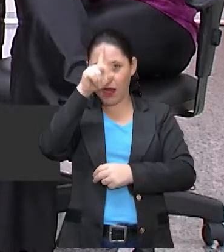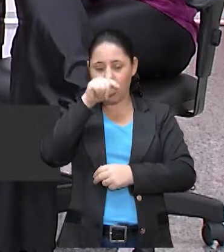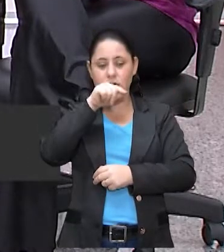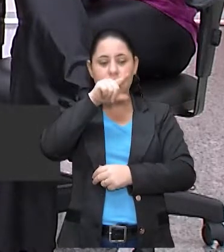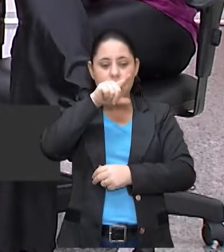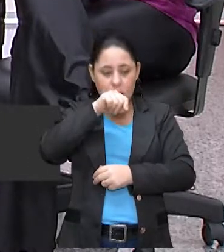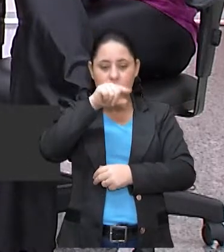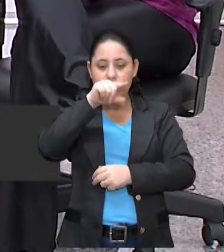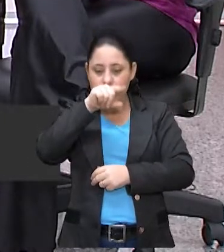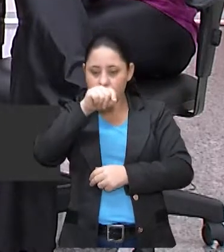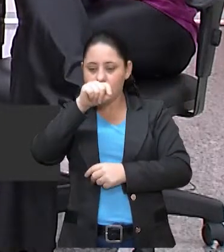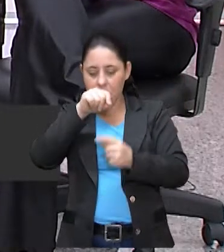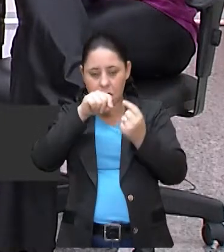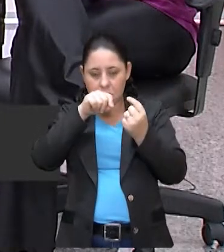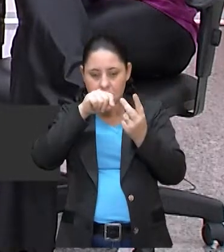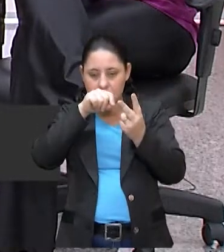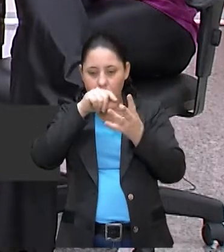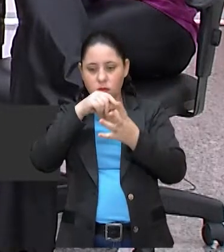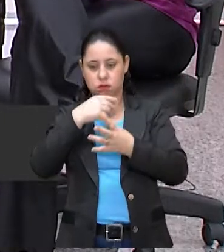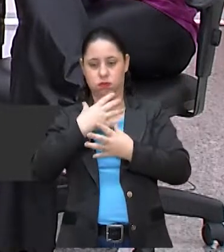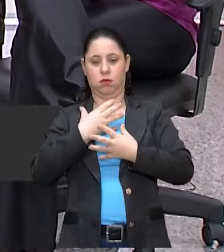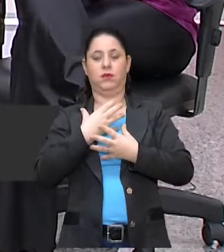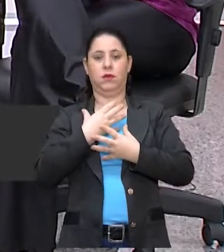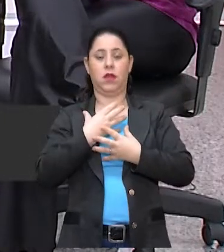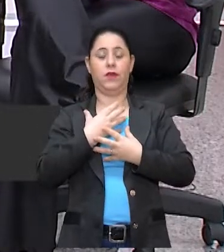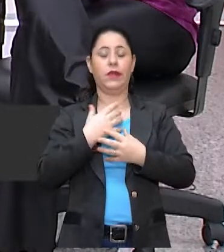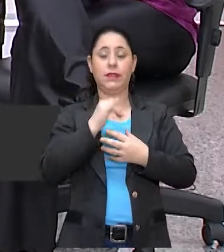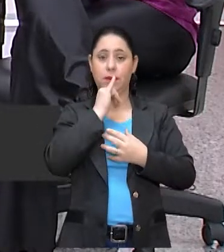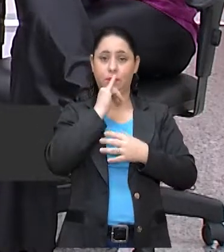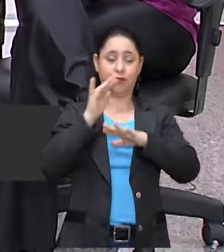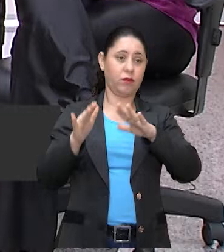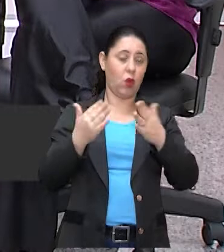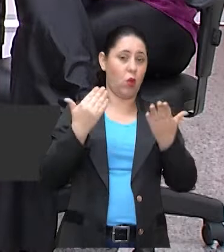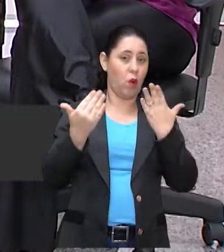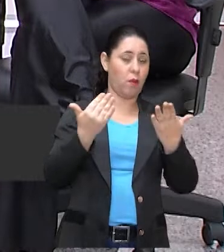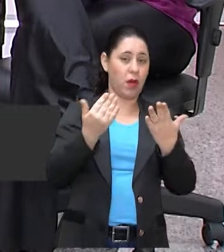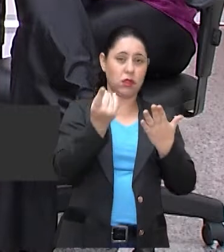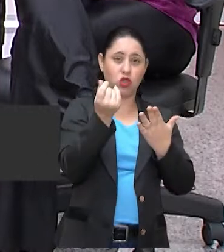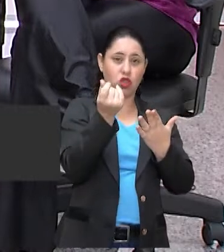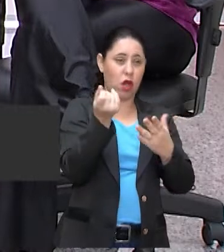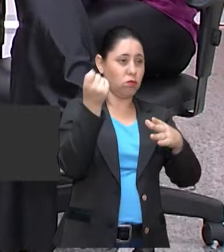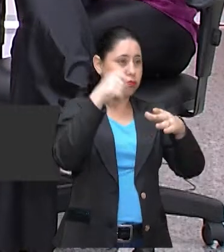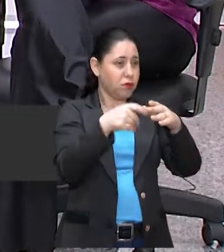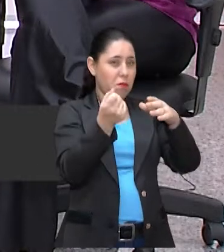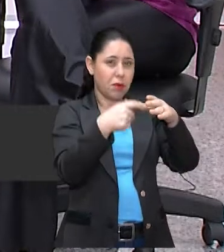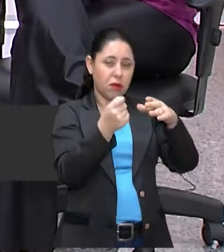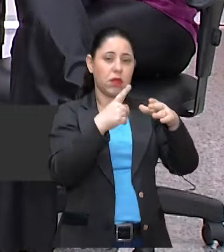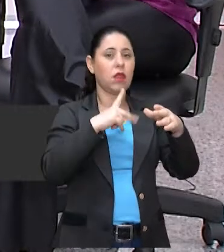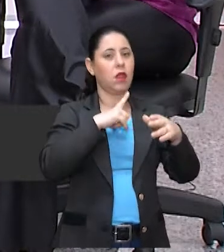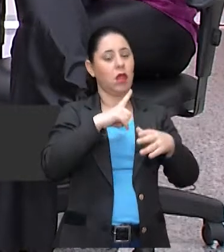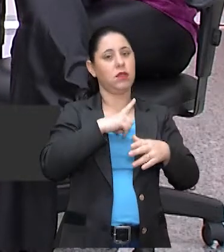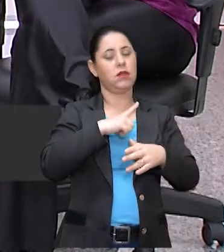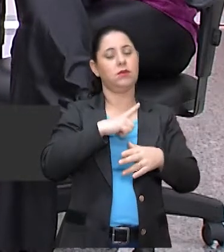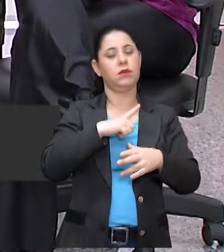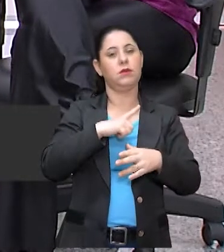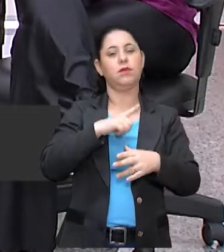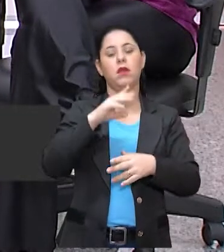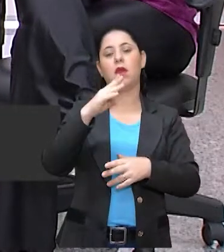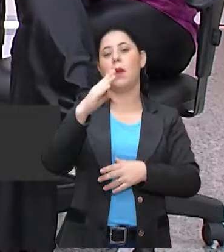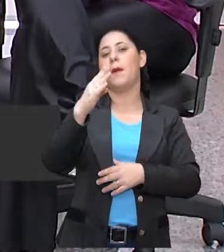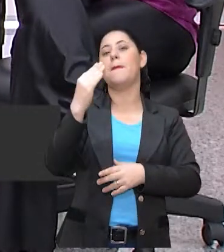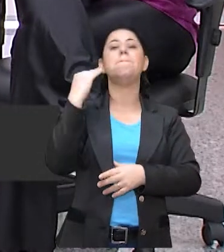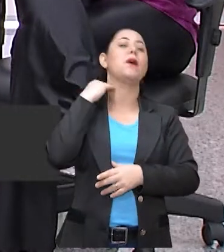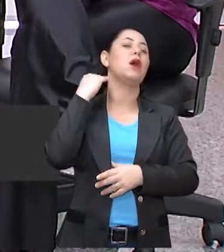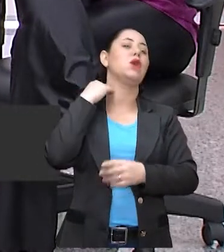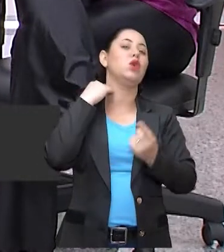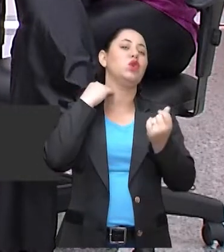10, de 20 em 20. A hora que você conseguir aumentar mais, parte para outro investimento. Tenha sempre uma poupança, porque a poupança, quando a pessoa